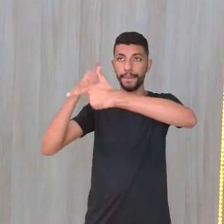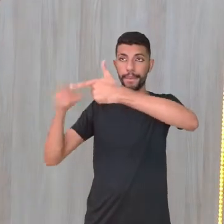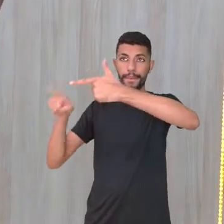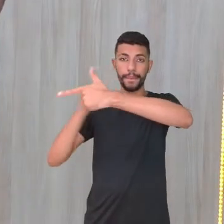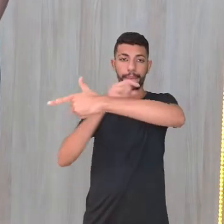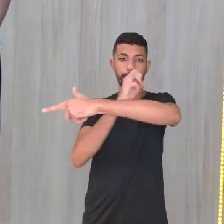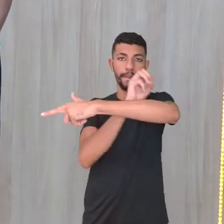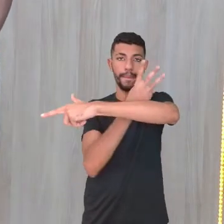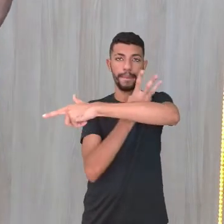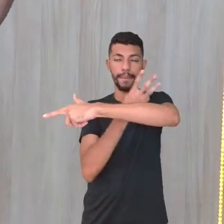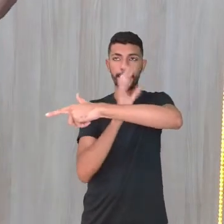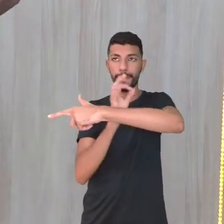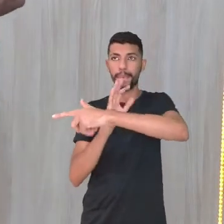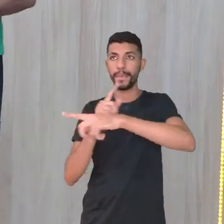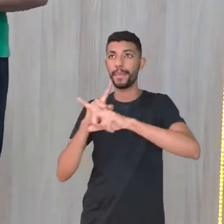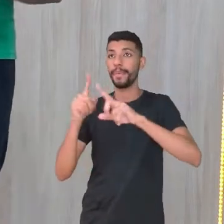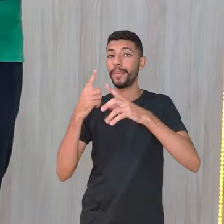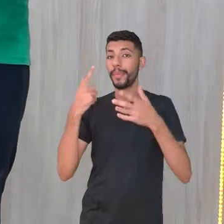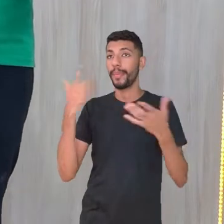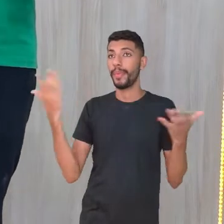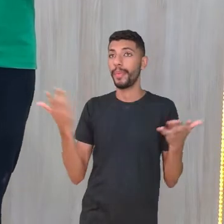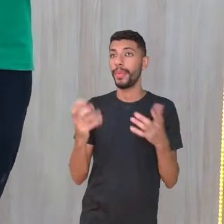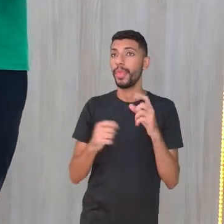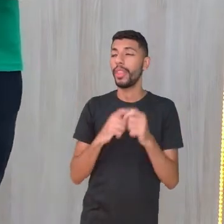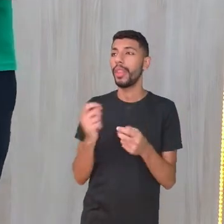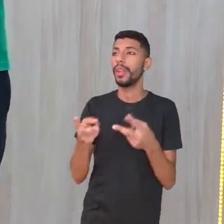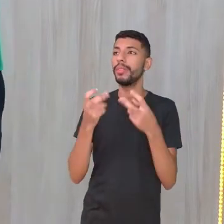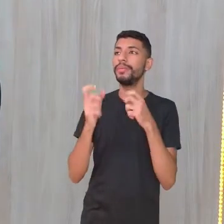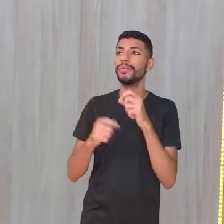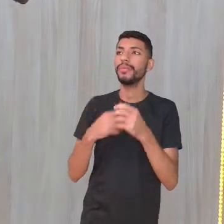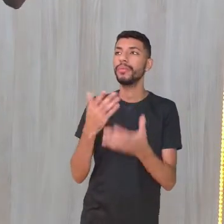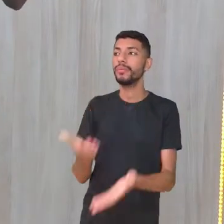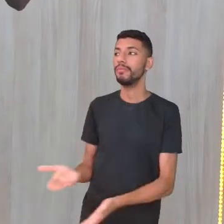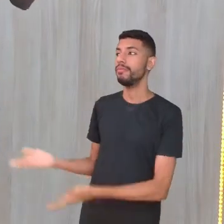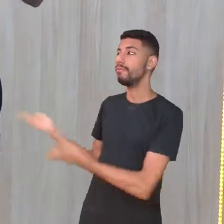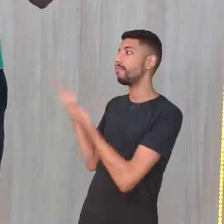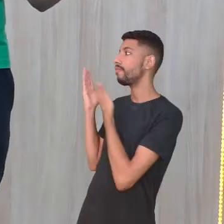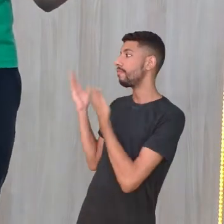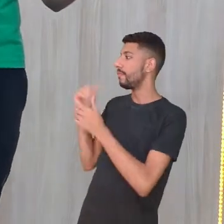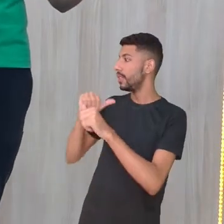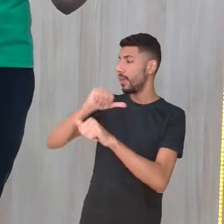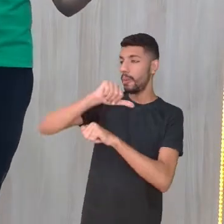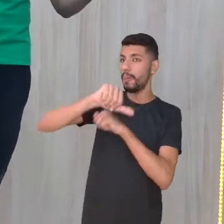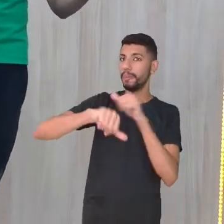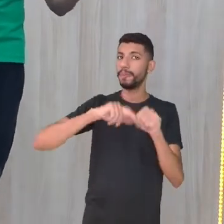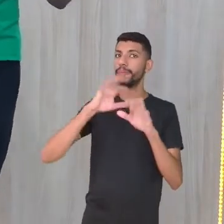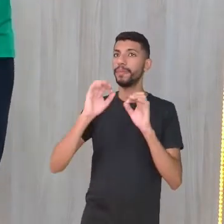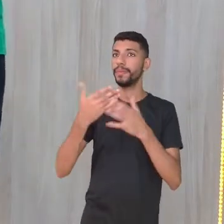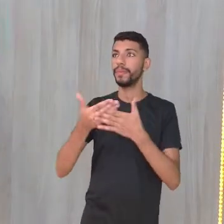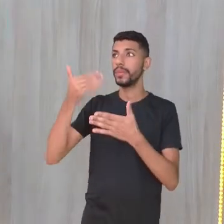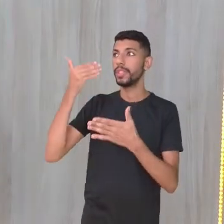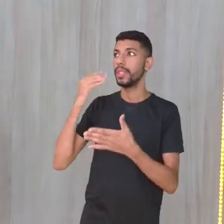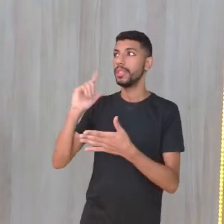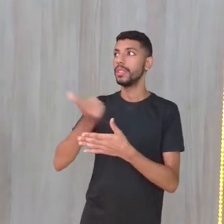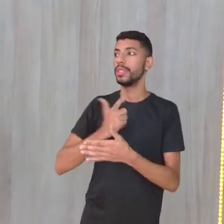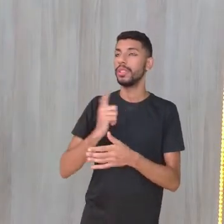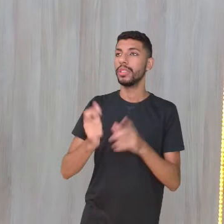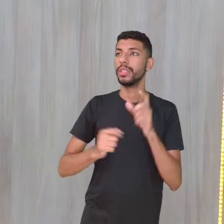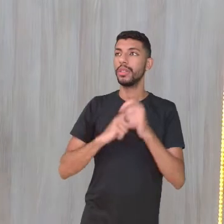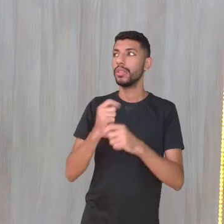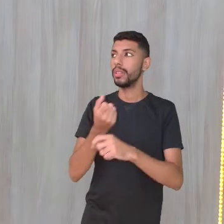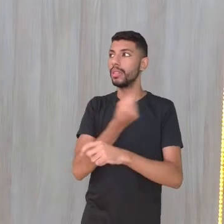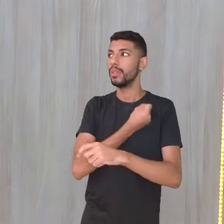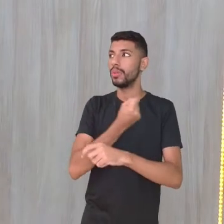por 3. Agora, pode notar que esse caso aqui mudou, né? O primeiro caso, a gente tinha um número